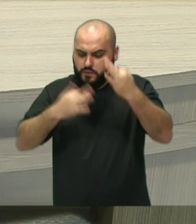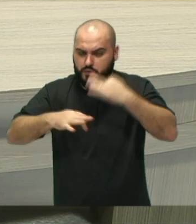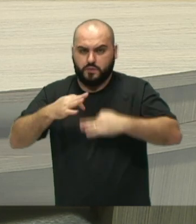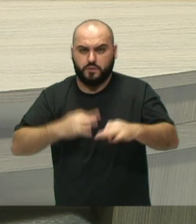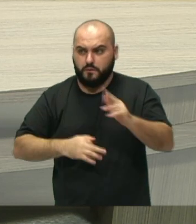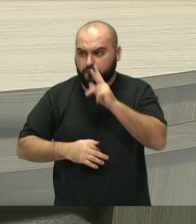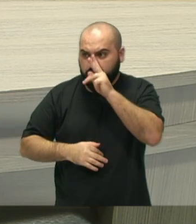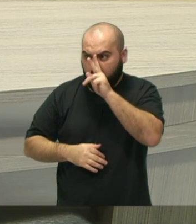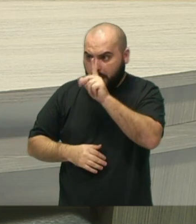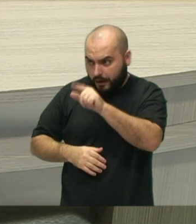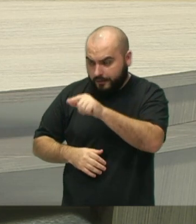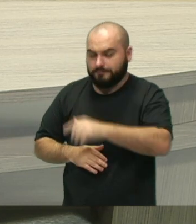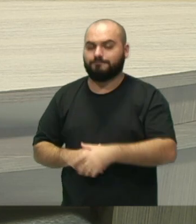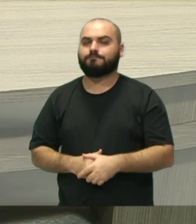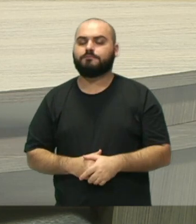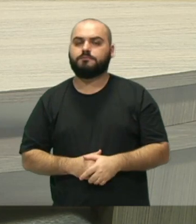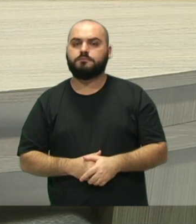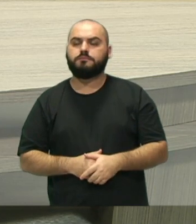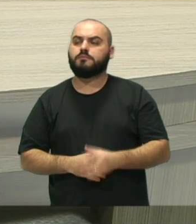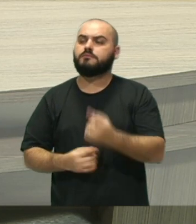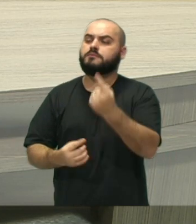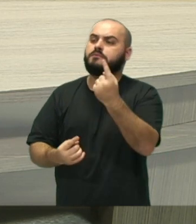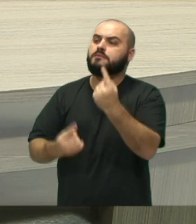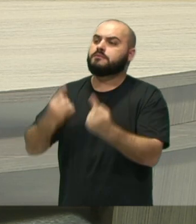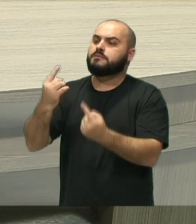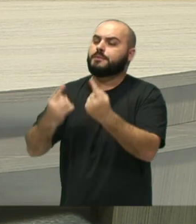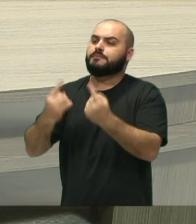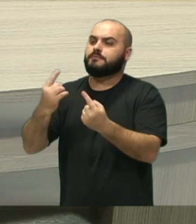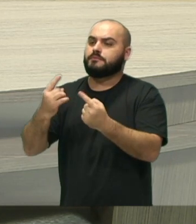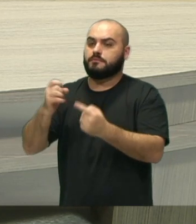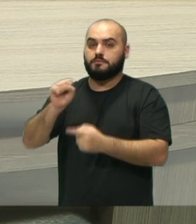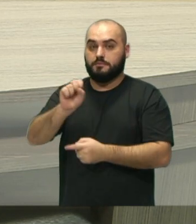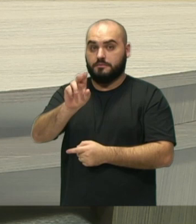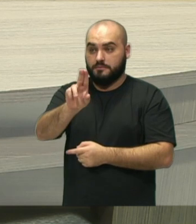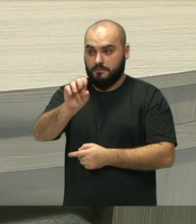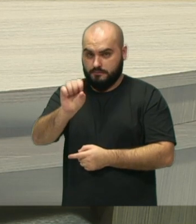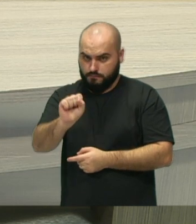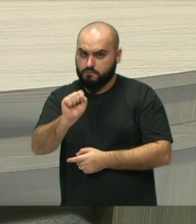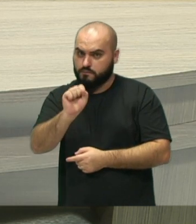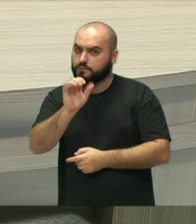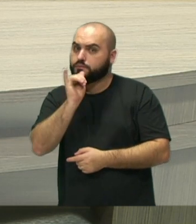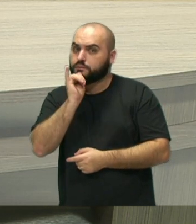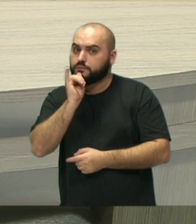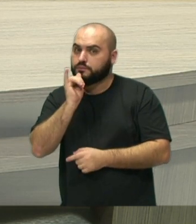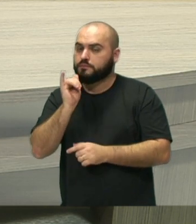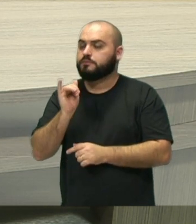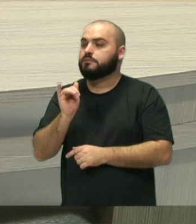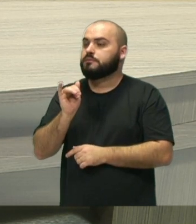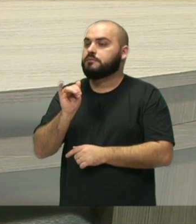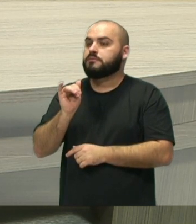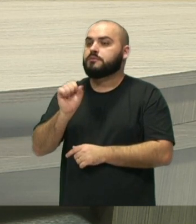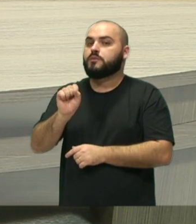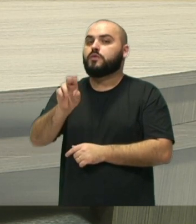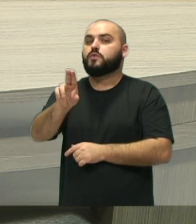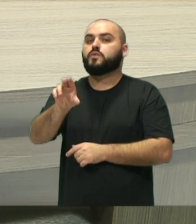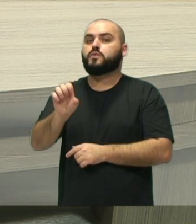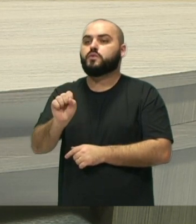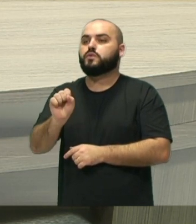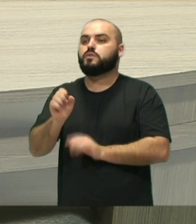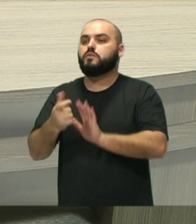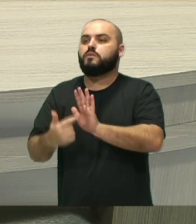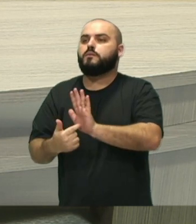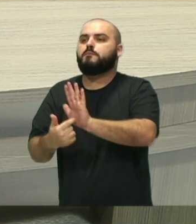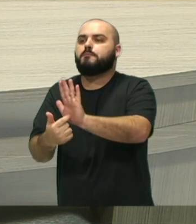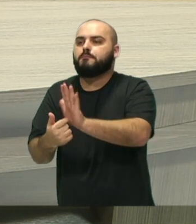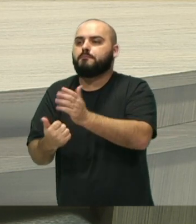forma. Quais são os caminhos que as pessoas, pelo Sistema Único de Saúde, por exemplo, têm para conseguir, seja